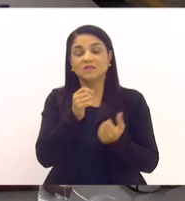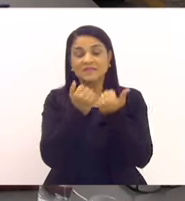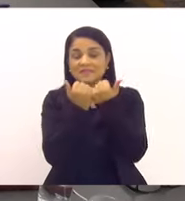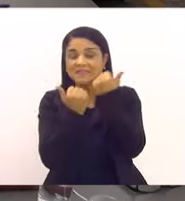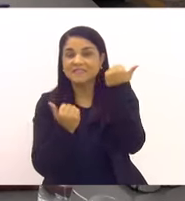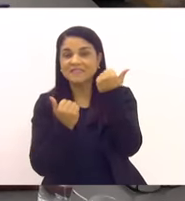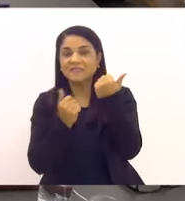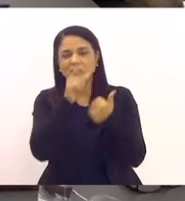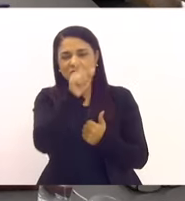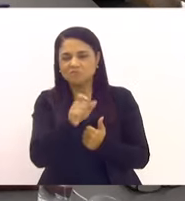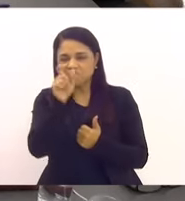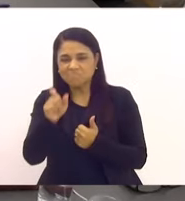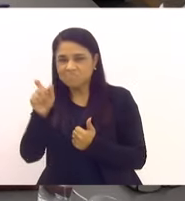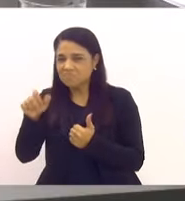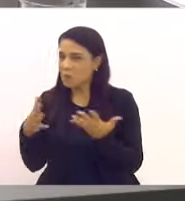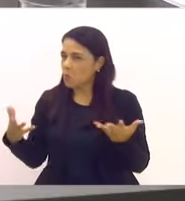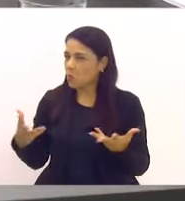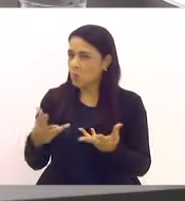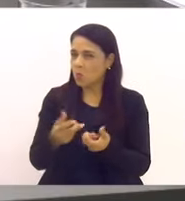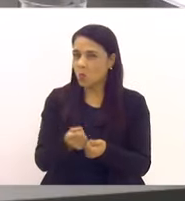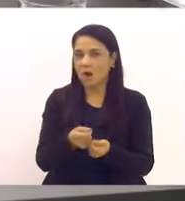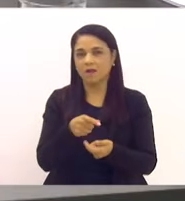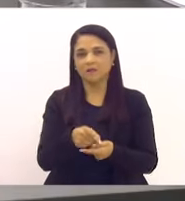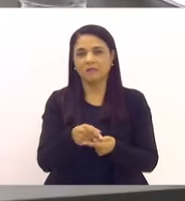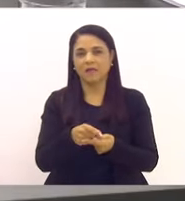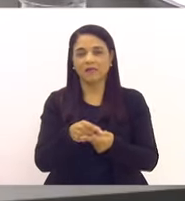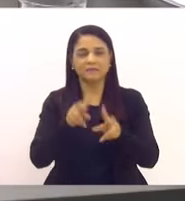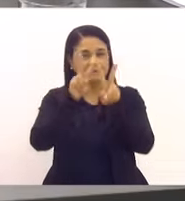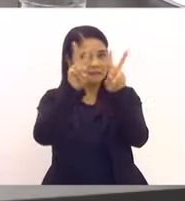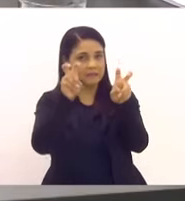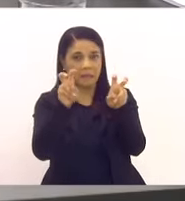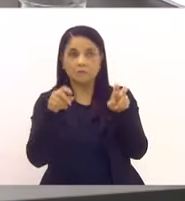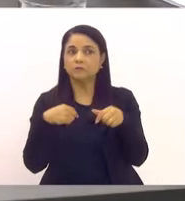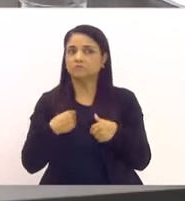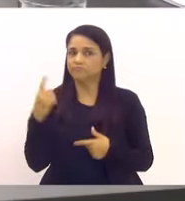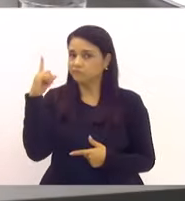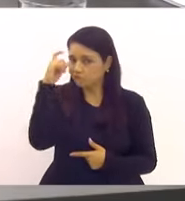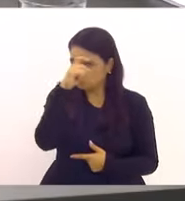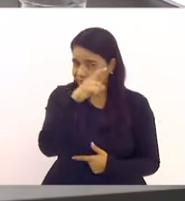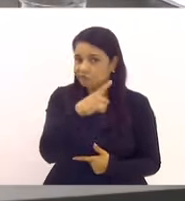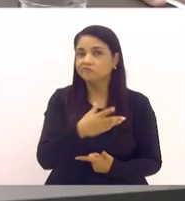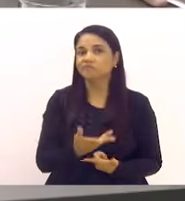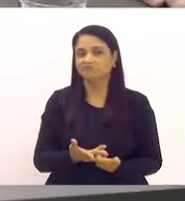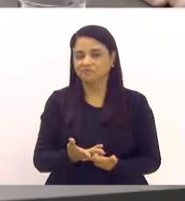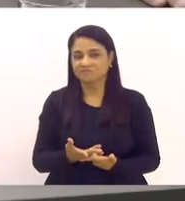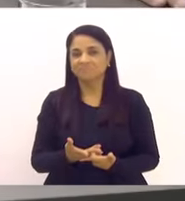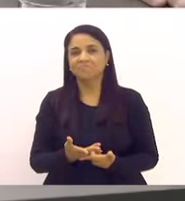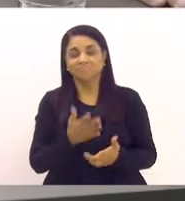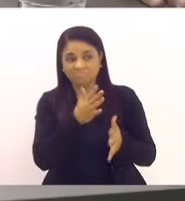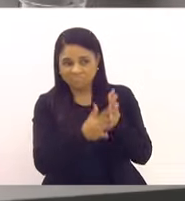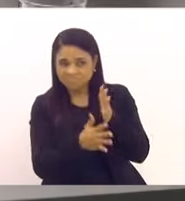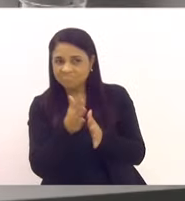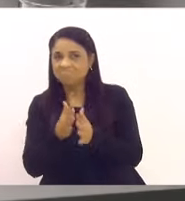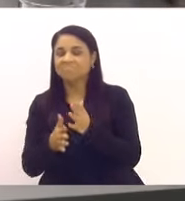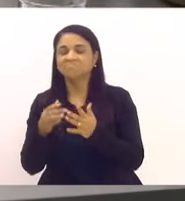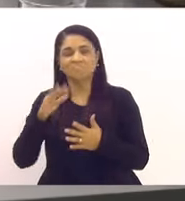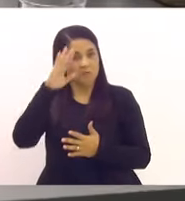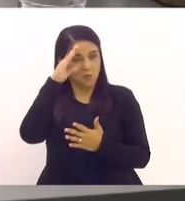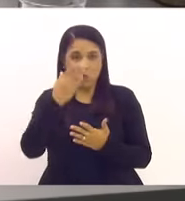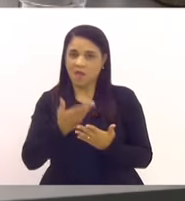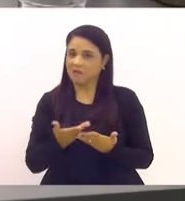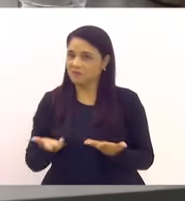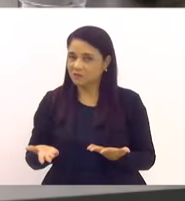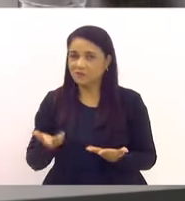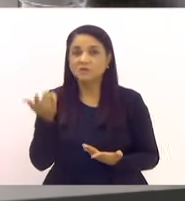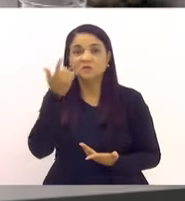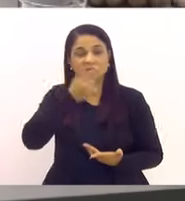assessores com essas qualidades em tantos temas, inclusive polêmicos. É inacreditável mesmo isso, que Vossa